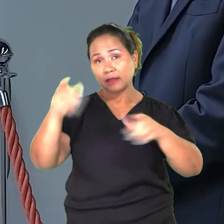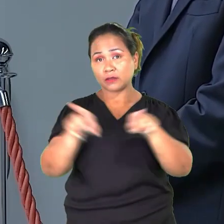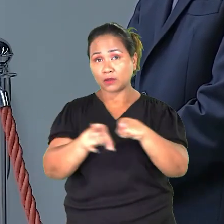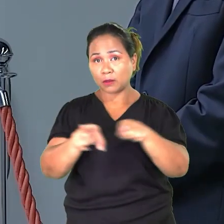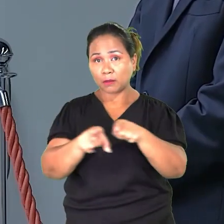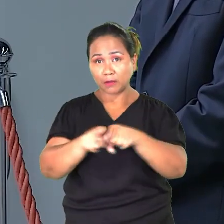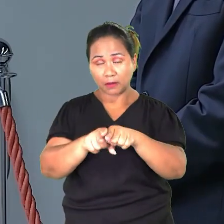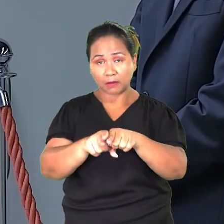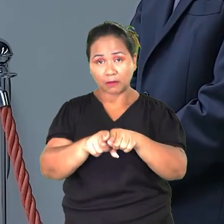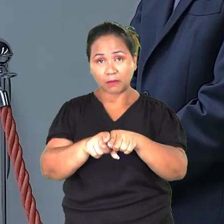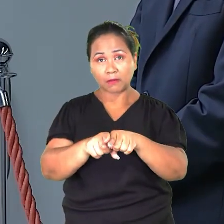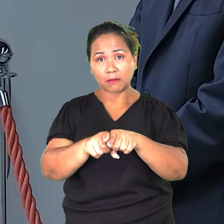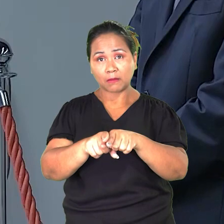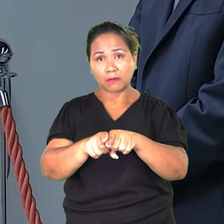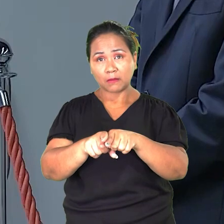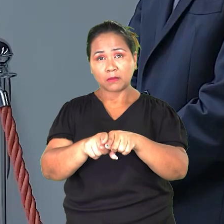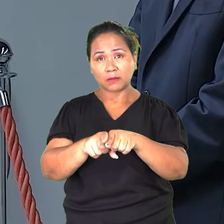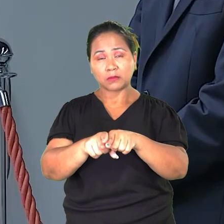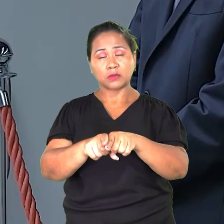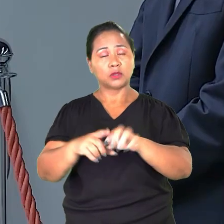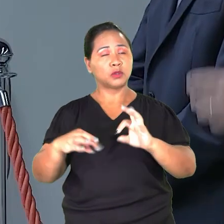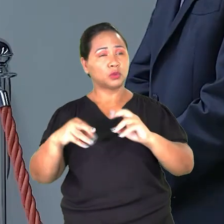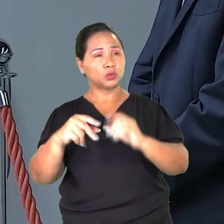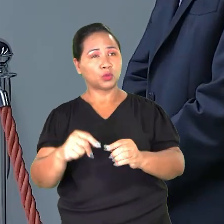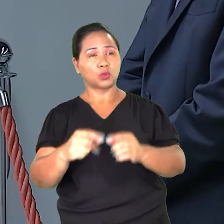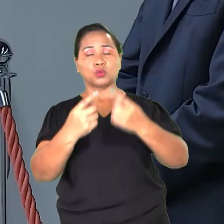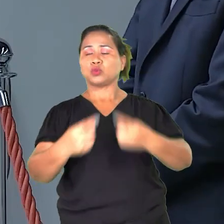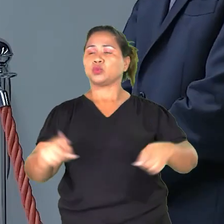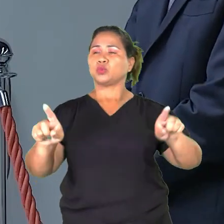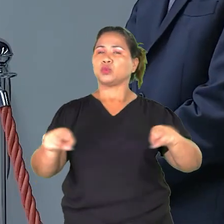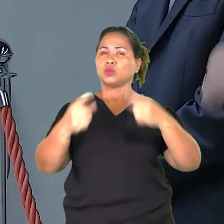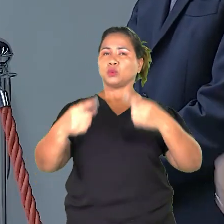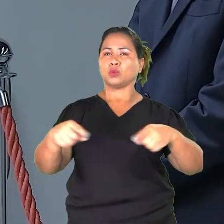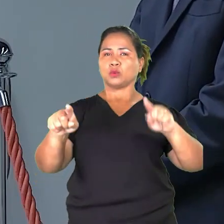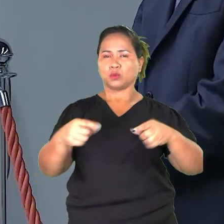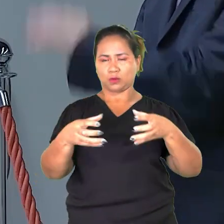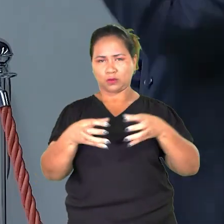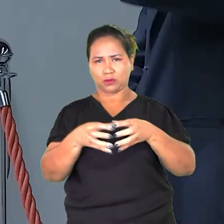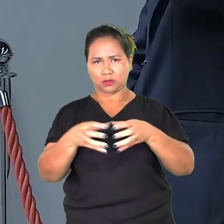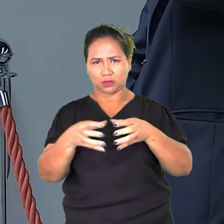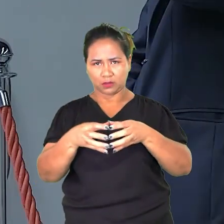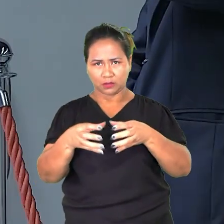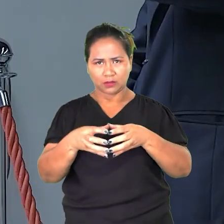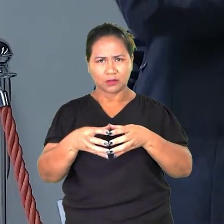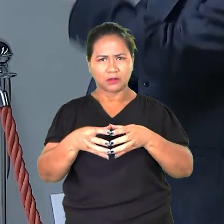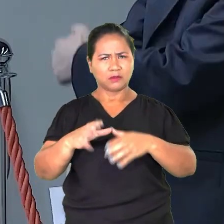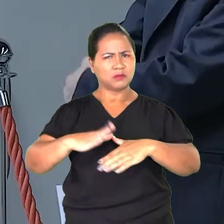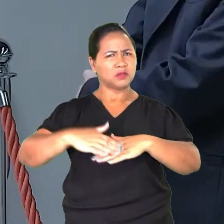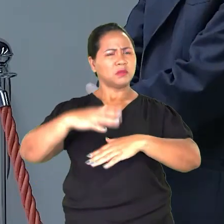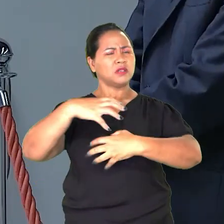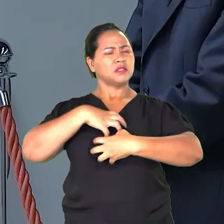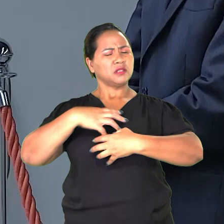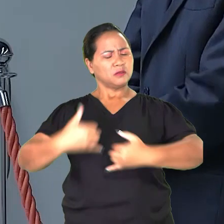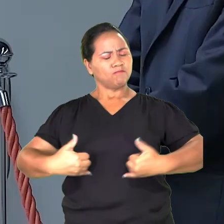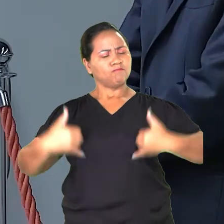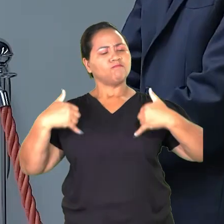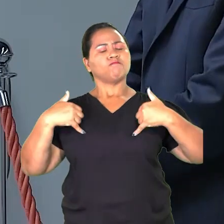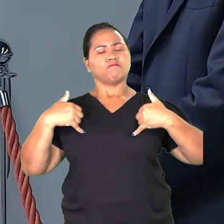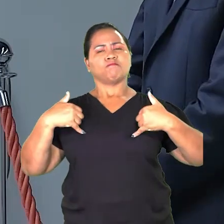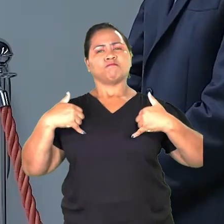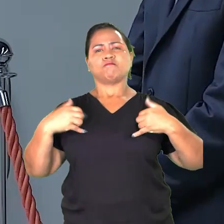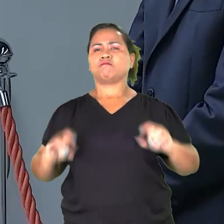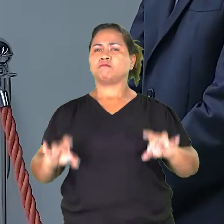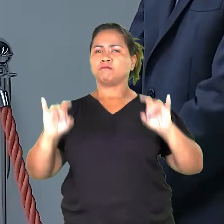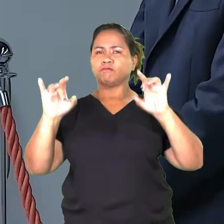Nosso agradecimento já antecipado à camerata pelo maestro Ivan Berg, que muito nos enobrece